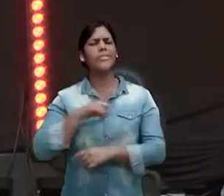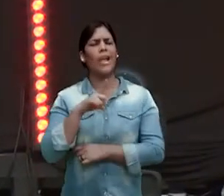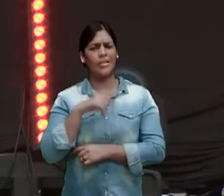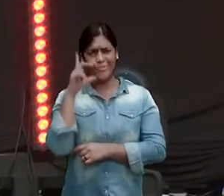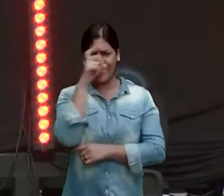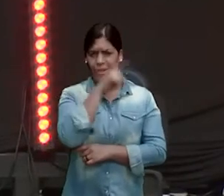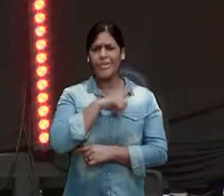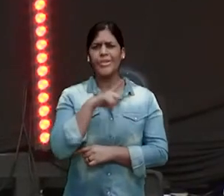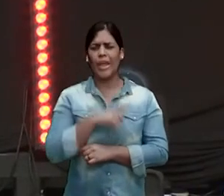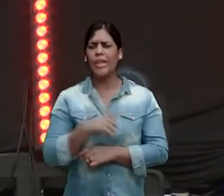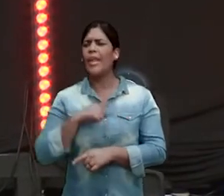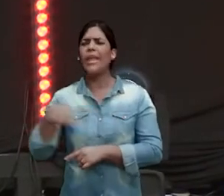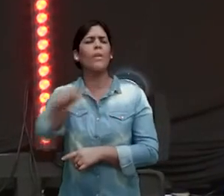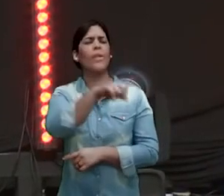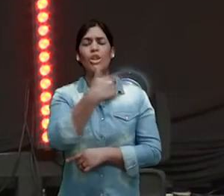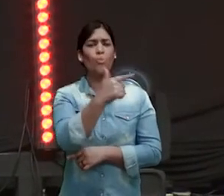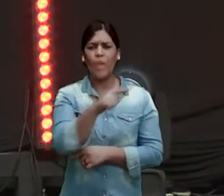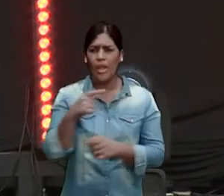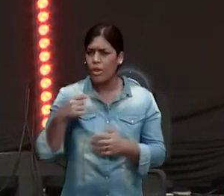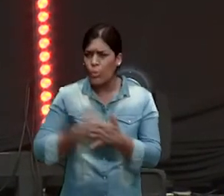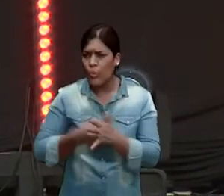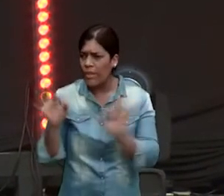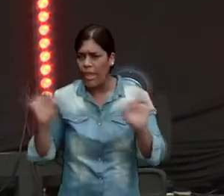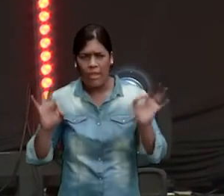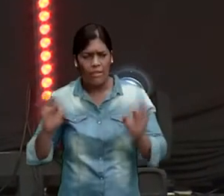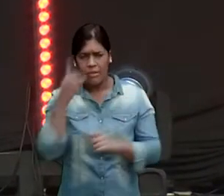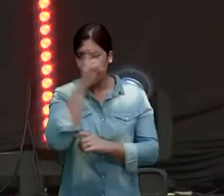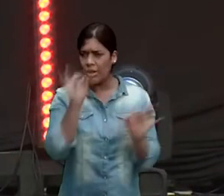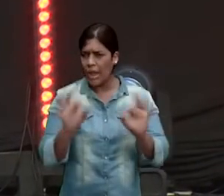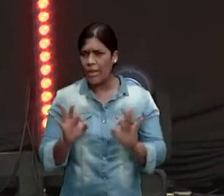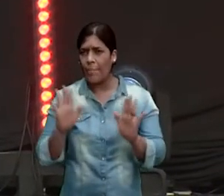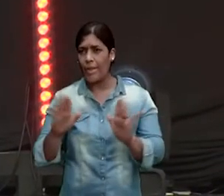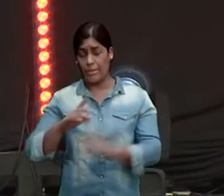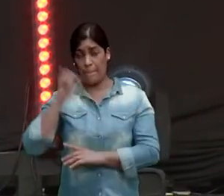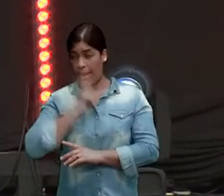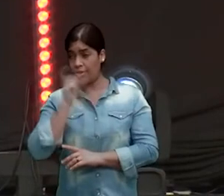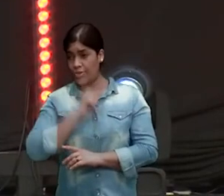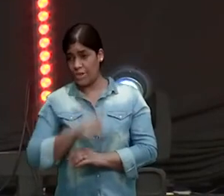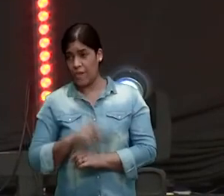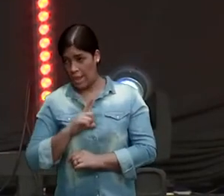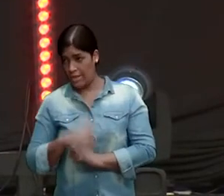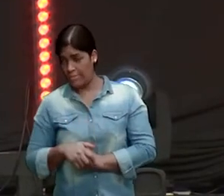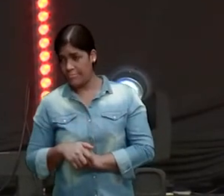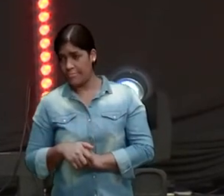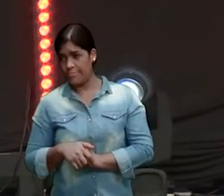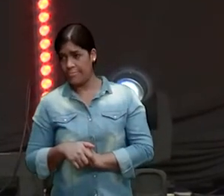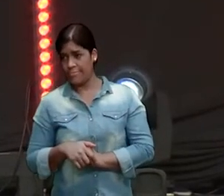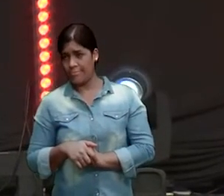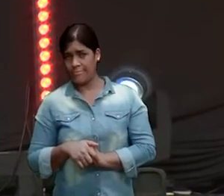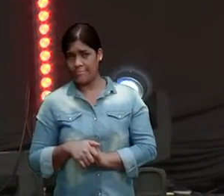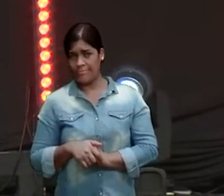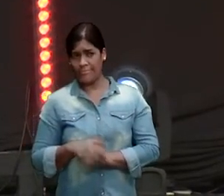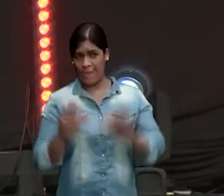tem alguém aí que não passa com luta é mas mente E aí